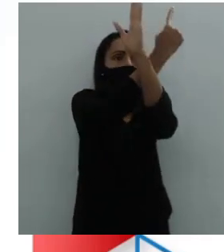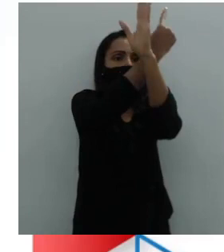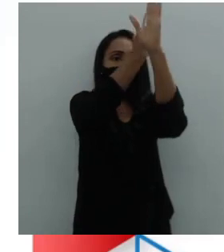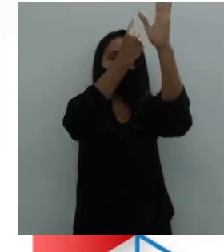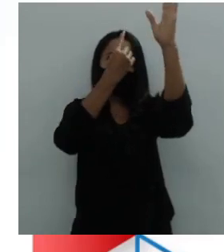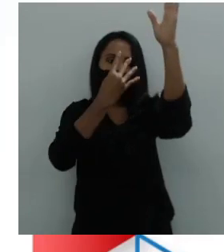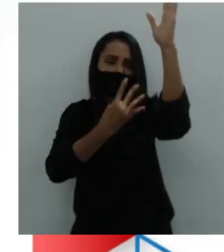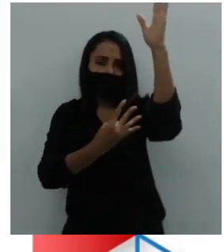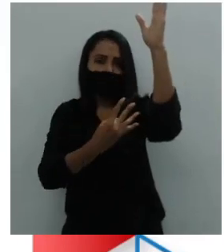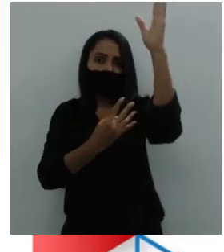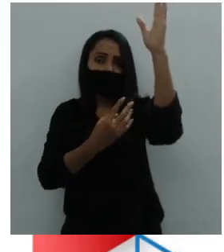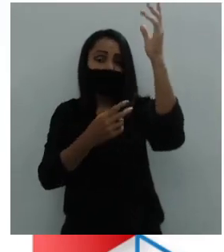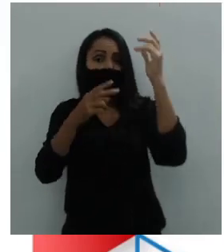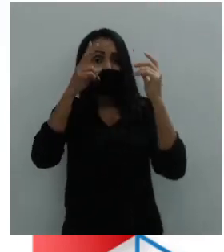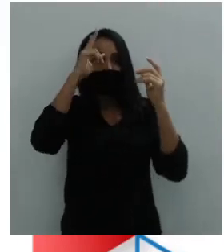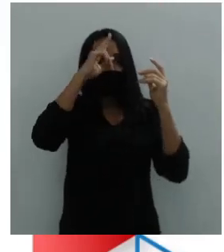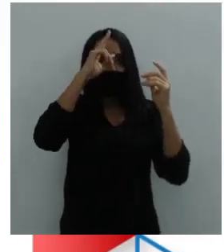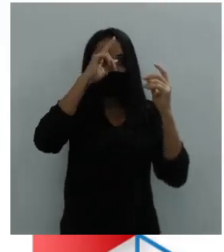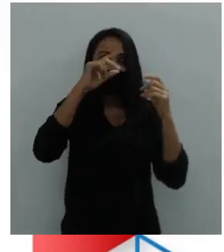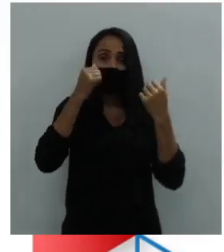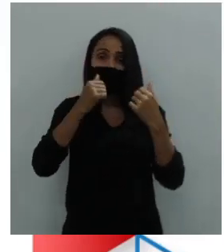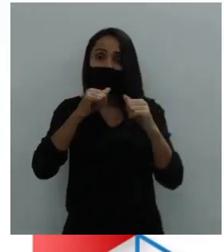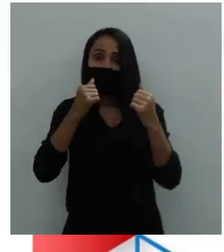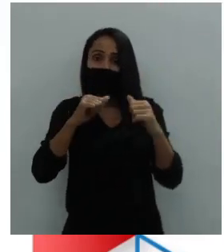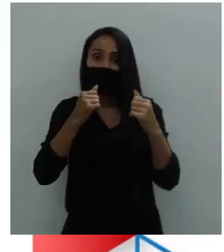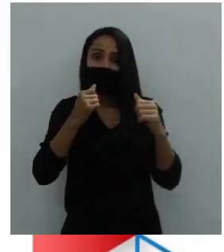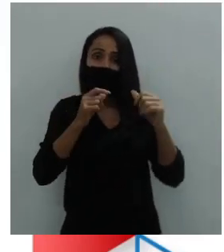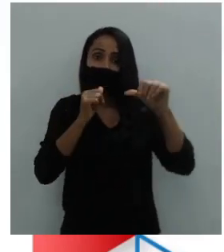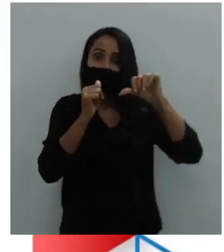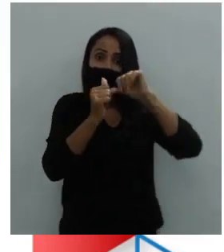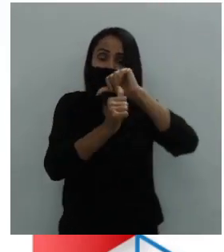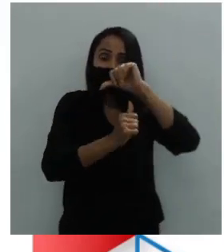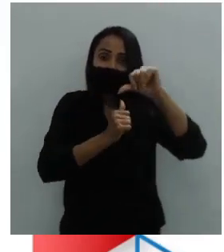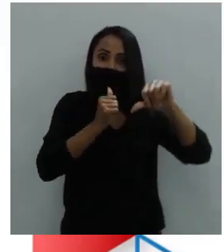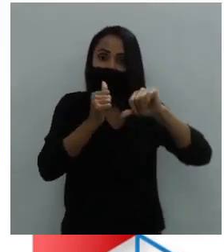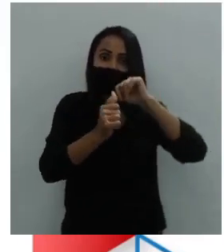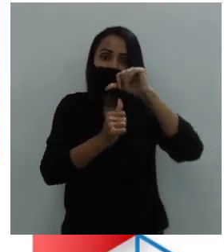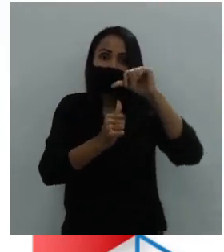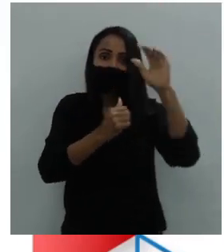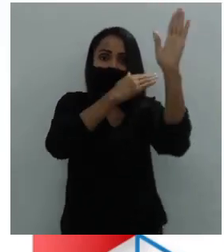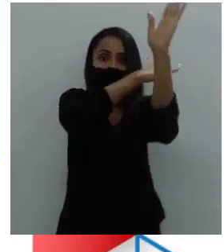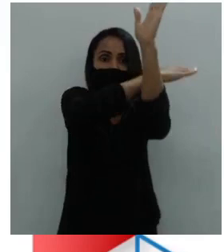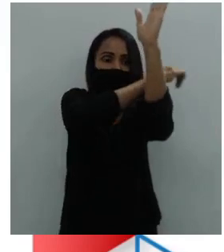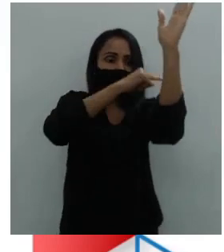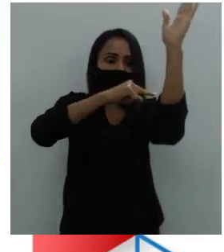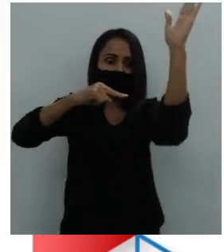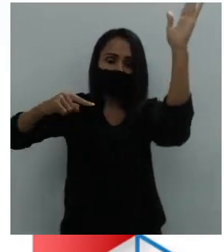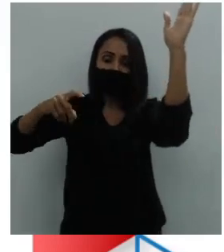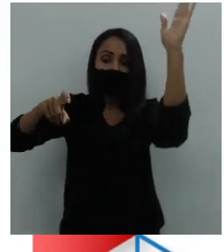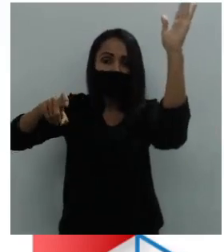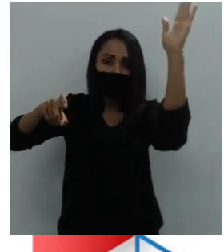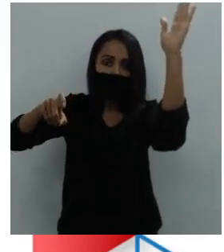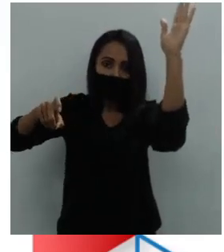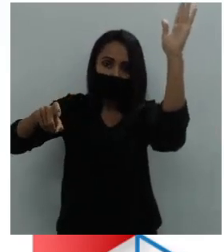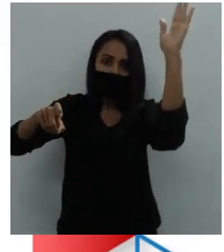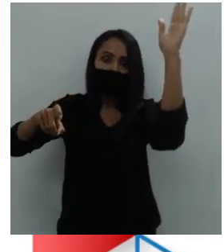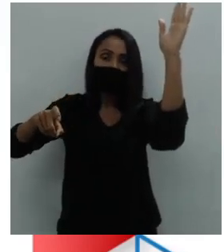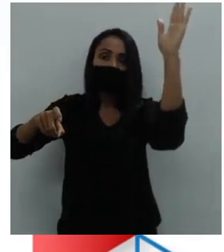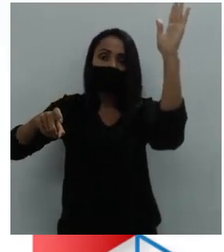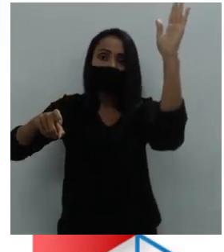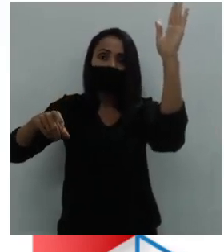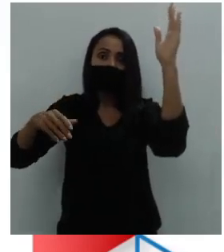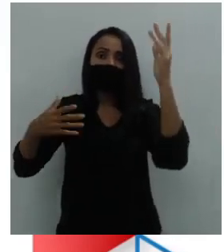quadrante, lembra, eu só preciso mexer no eixo das abscissas, eu chamo